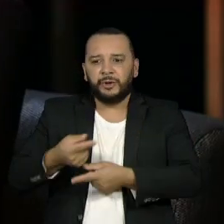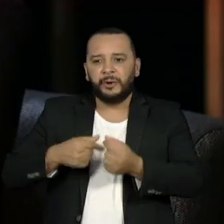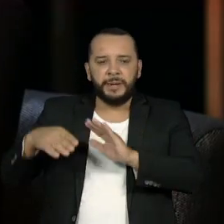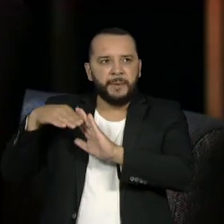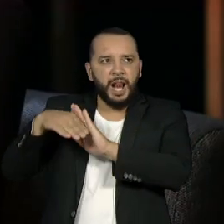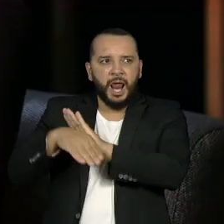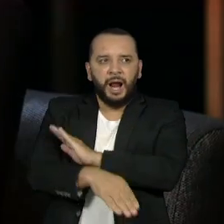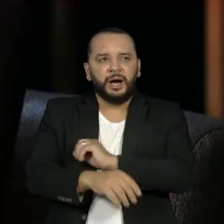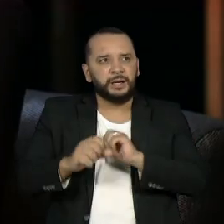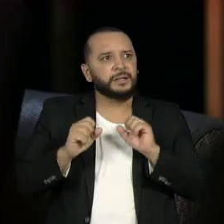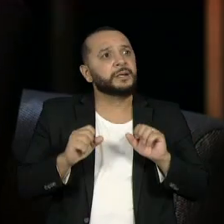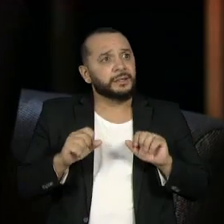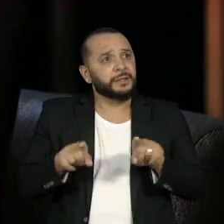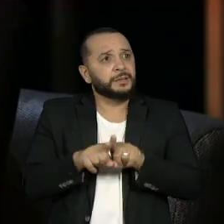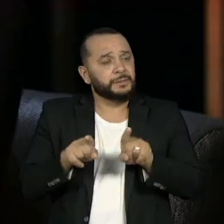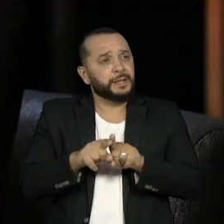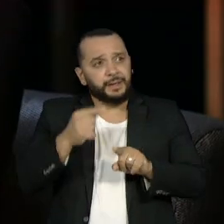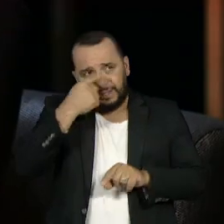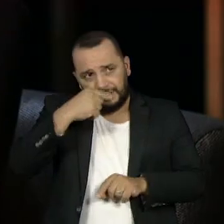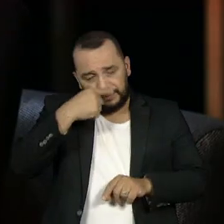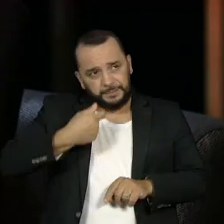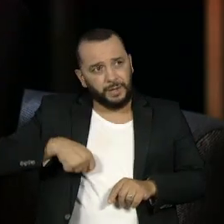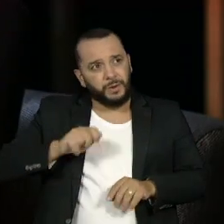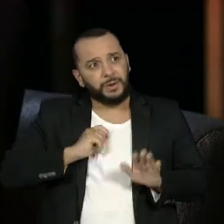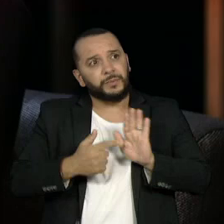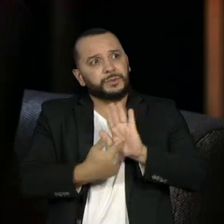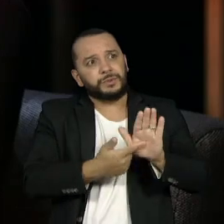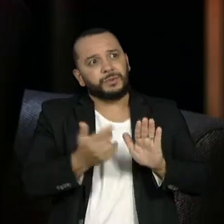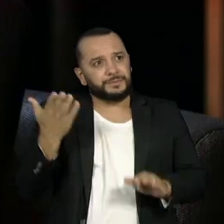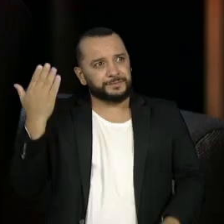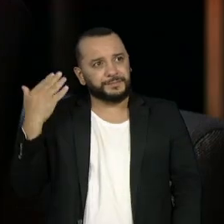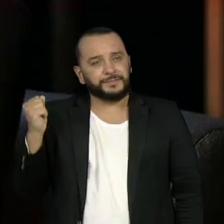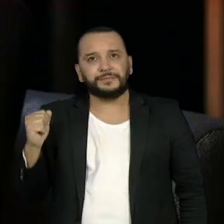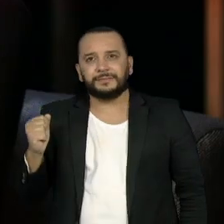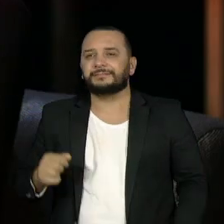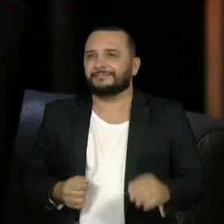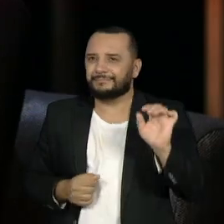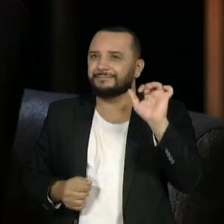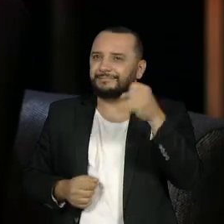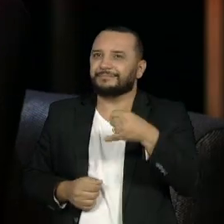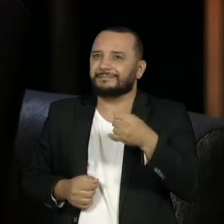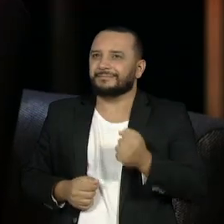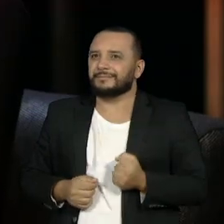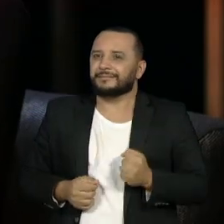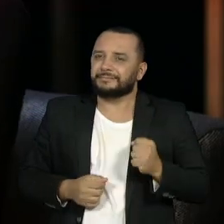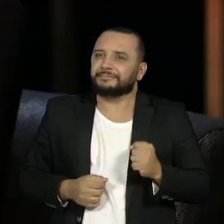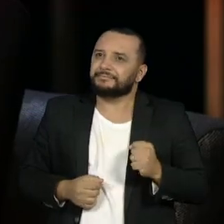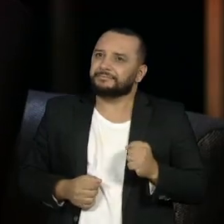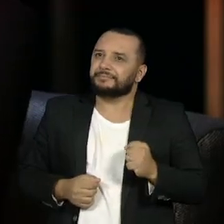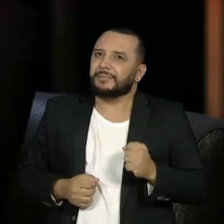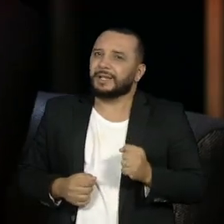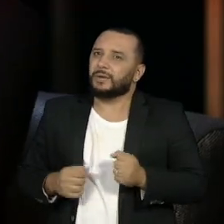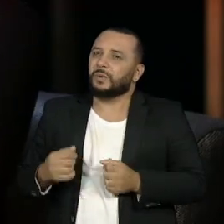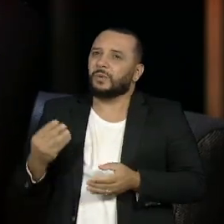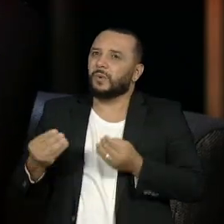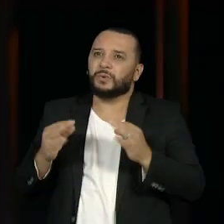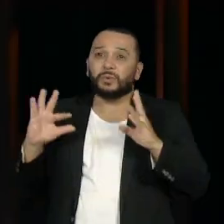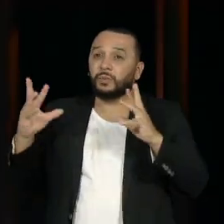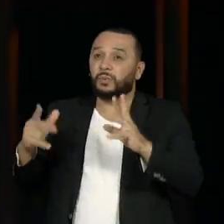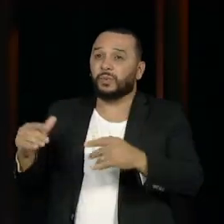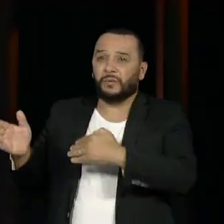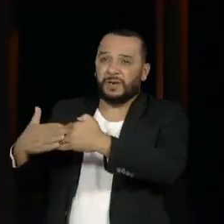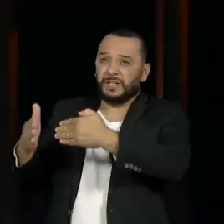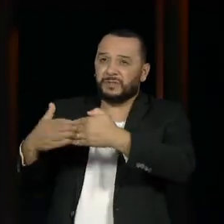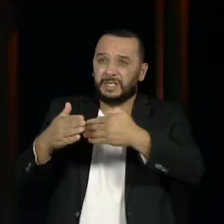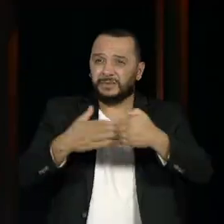gripe espanhola mostrou isso também amor é porque é assim em vez foi impressionante como tudo foi fechado